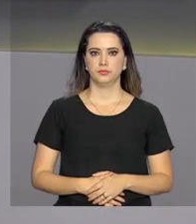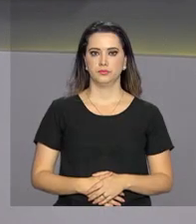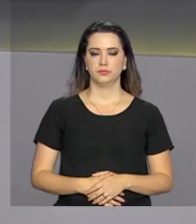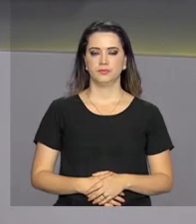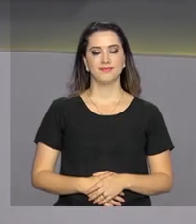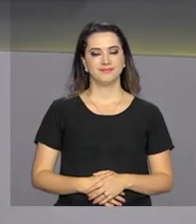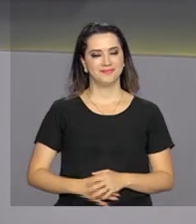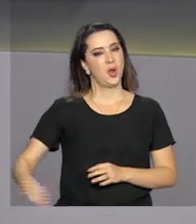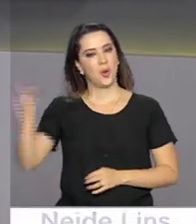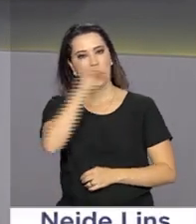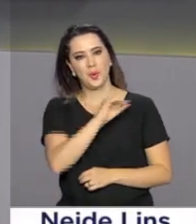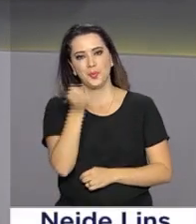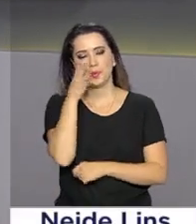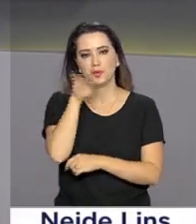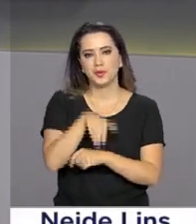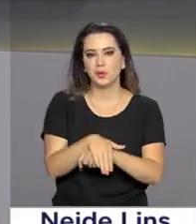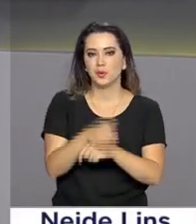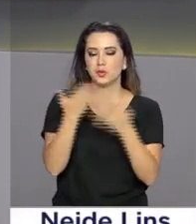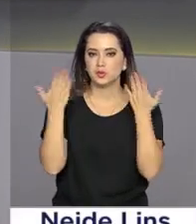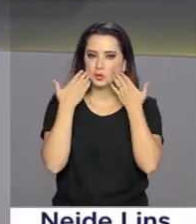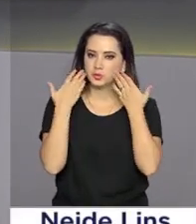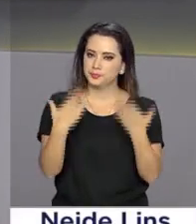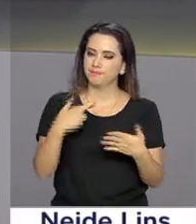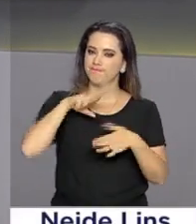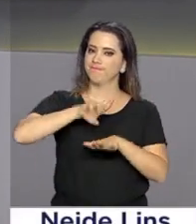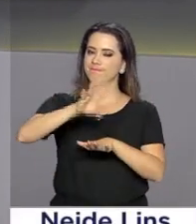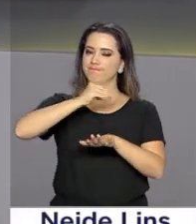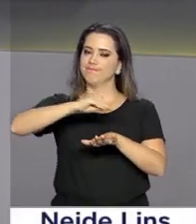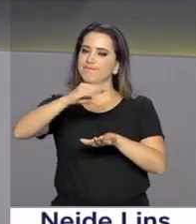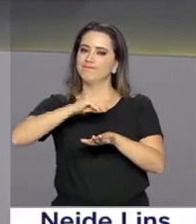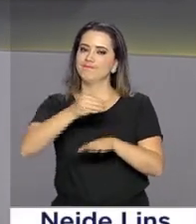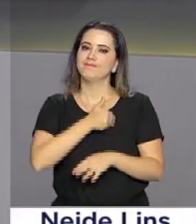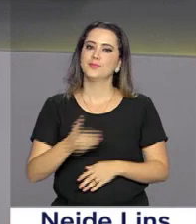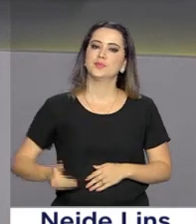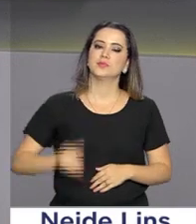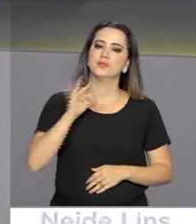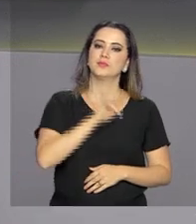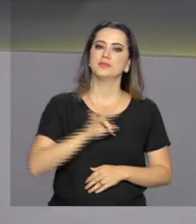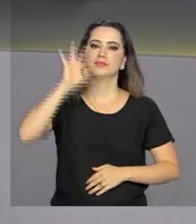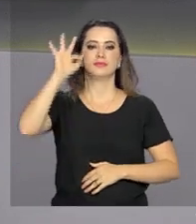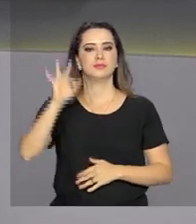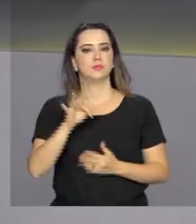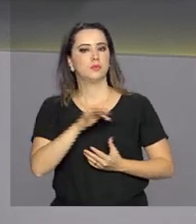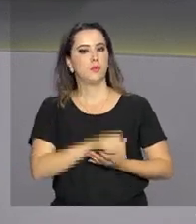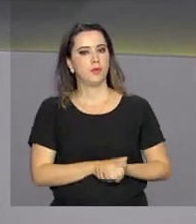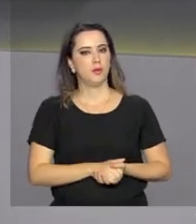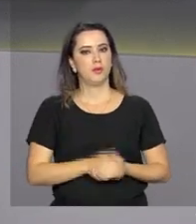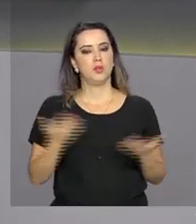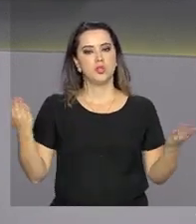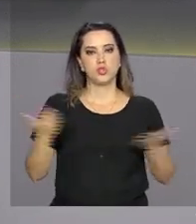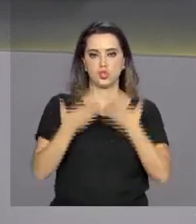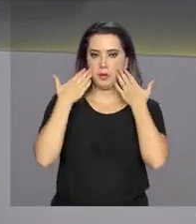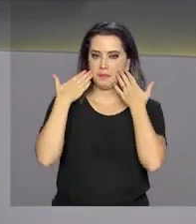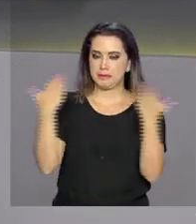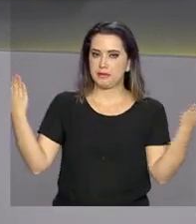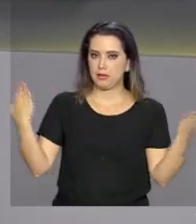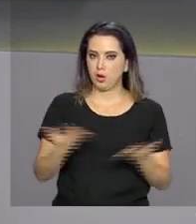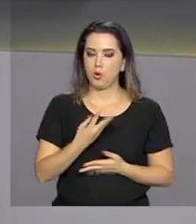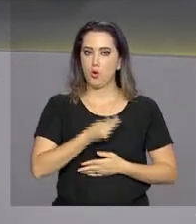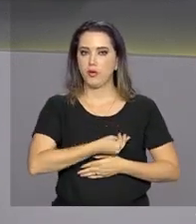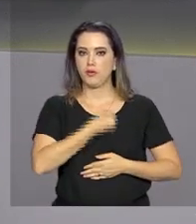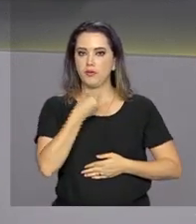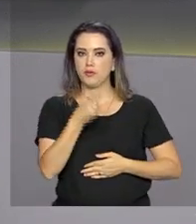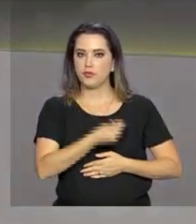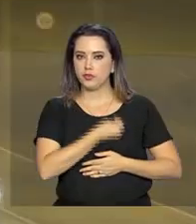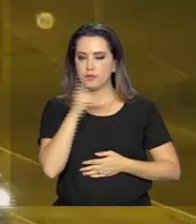olá boa noite estamos no ar com as notícias do governo federal aqui no repórter nbr a gente começa esta edição com